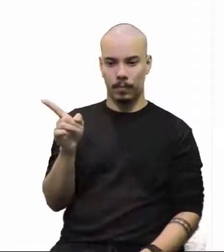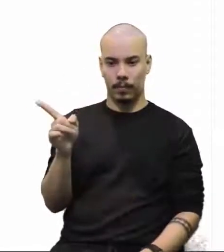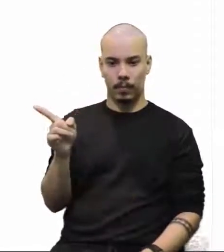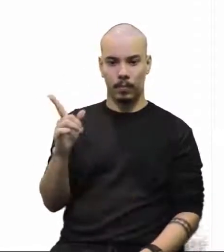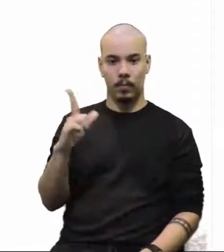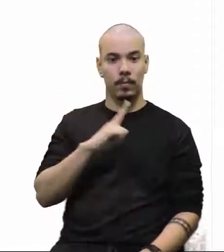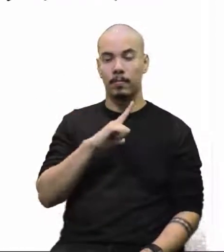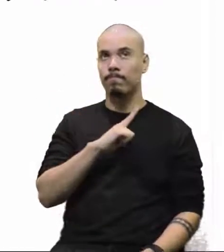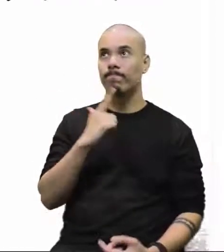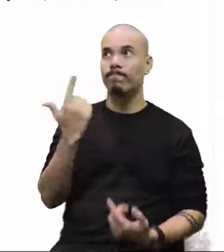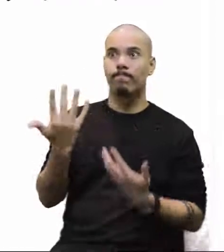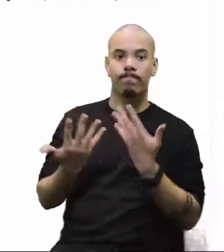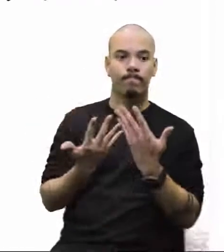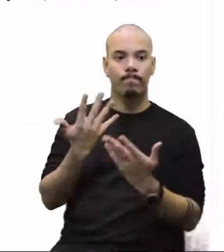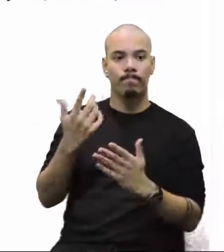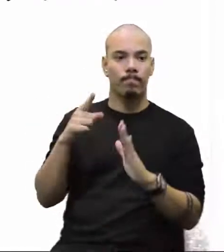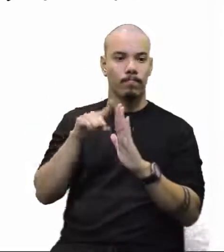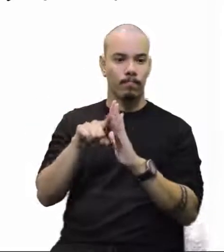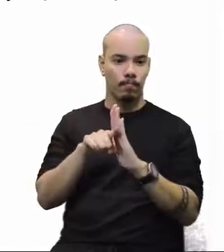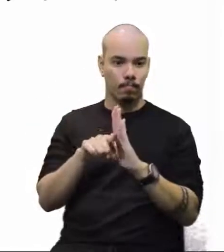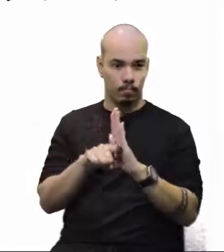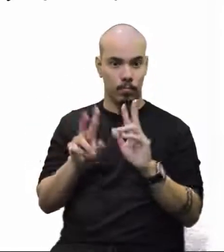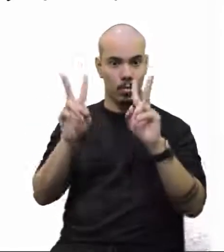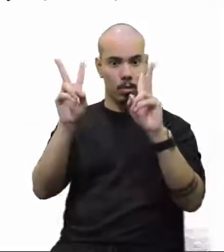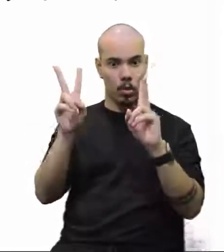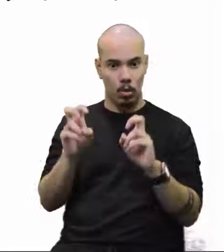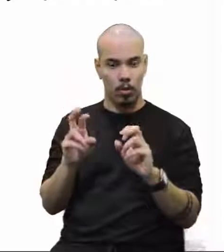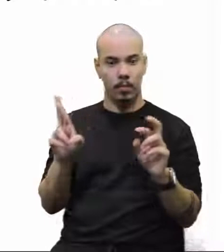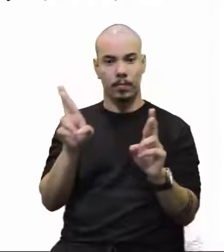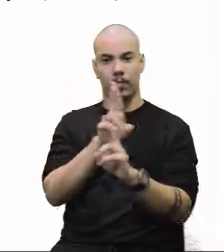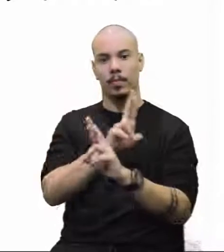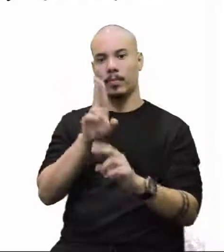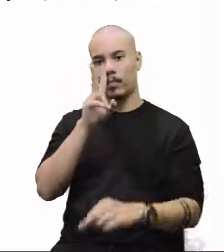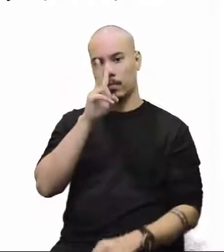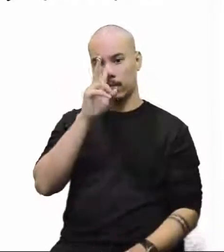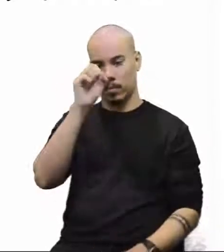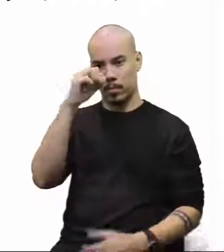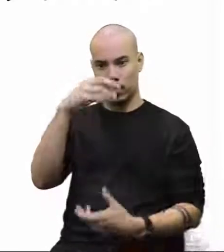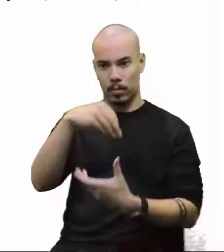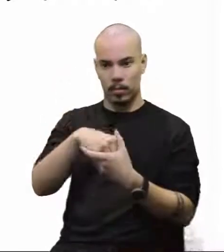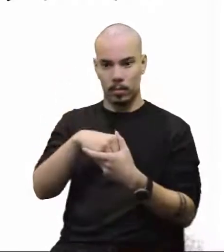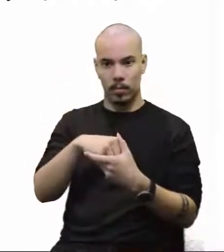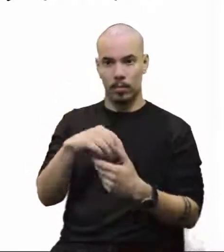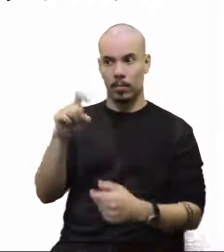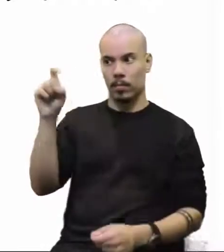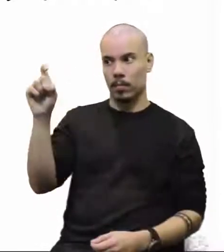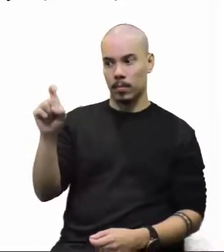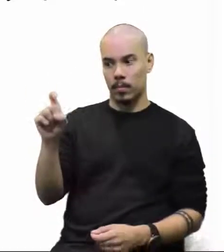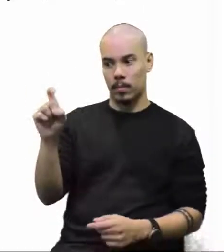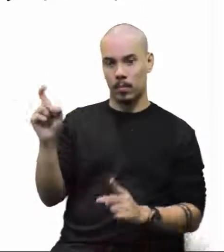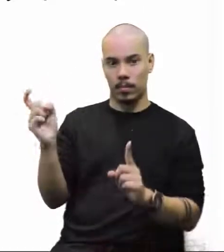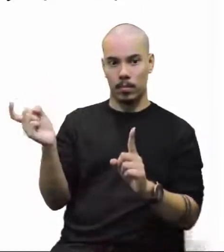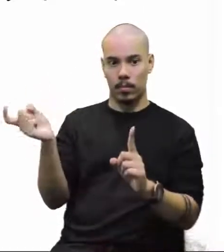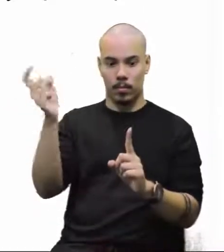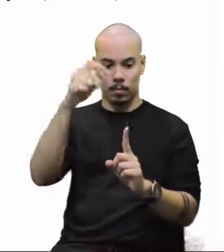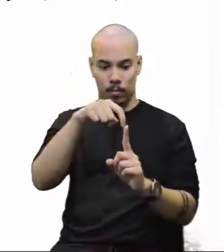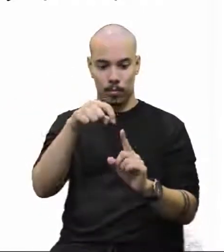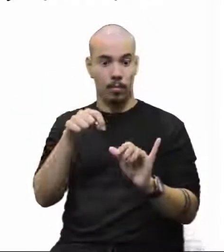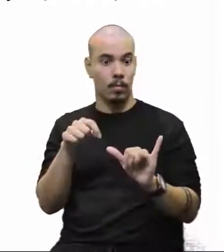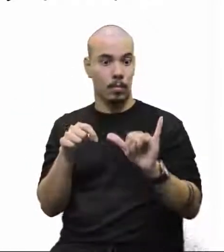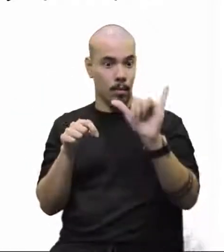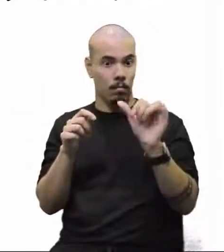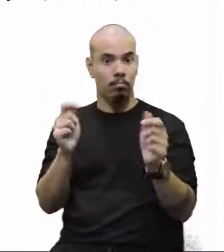os questionamentos, né? Com relação à força magnética exercida pelo condutor X sobre o condutor Y,